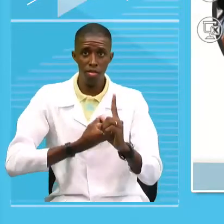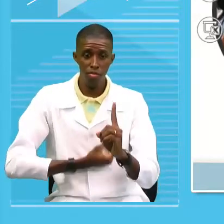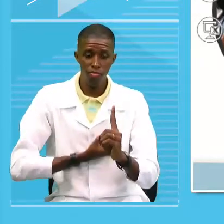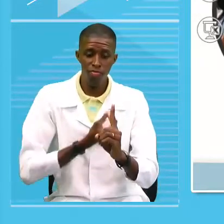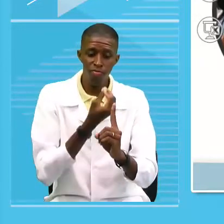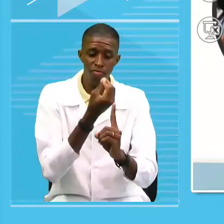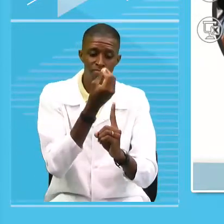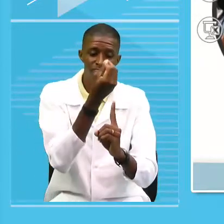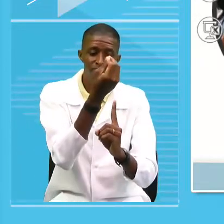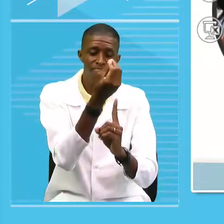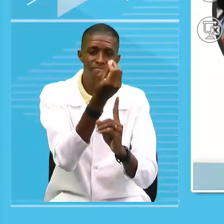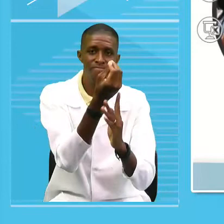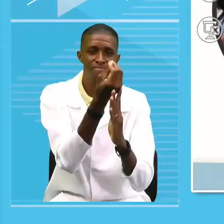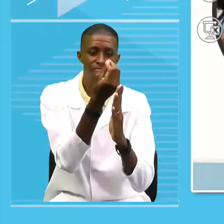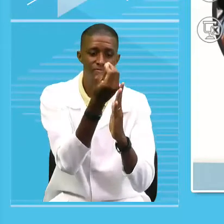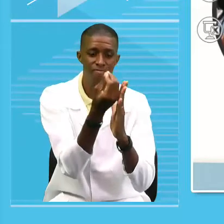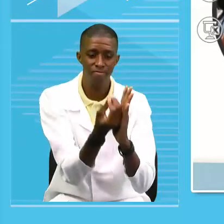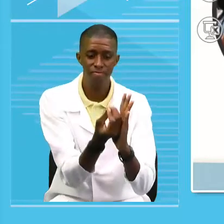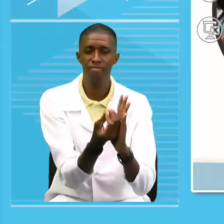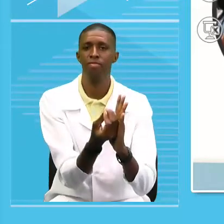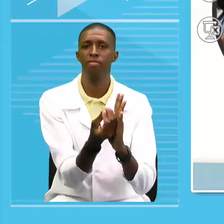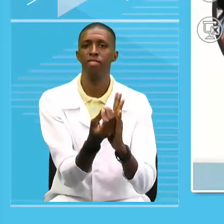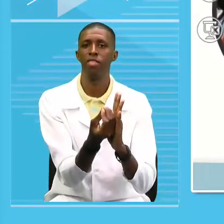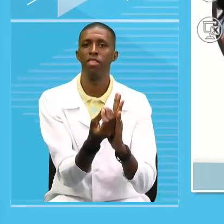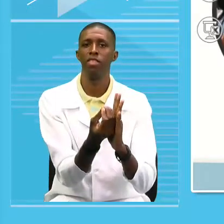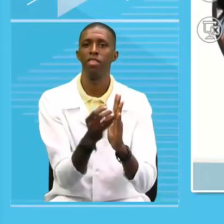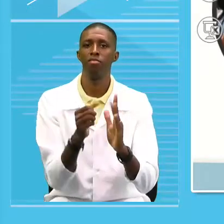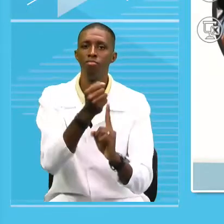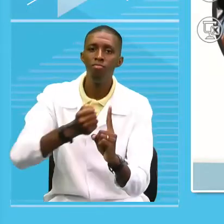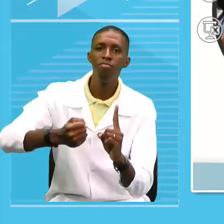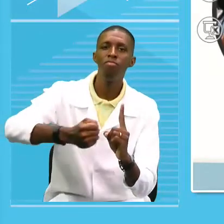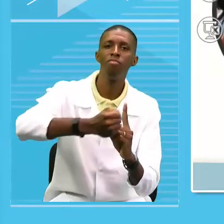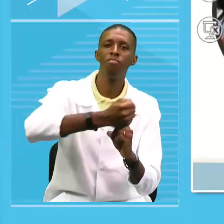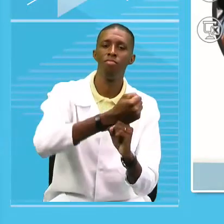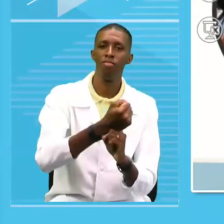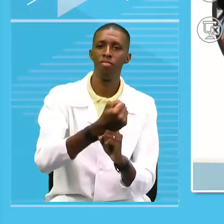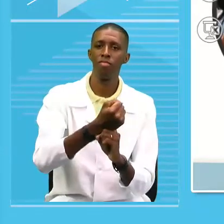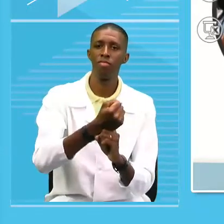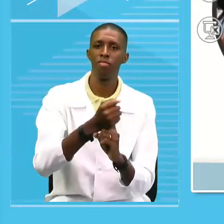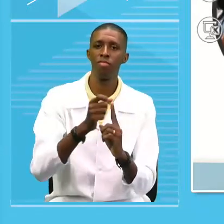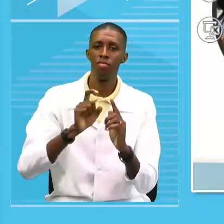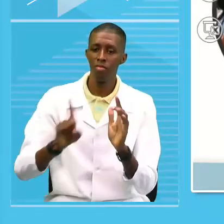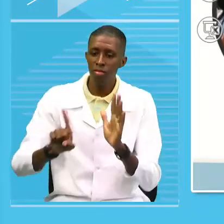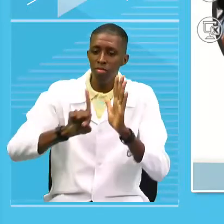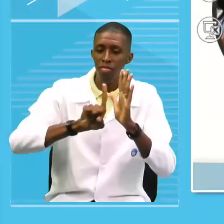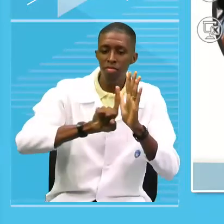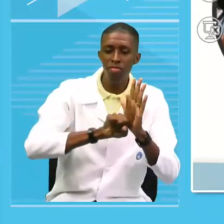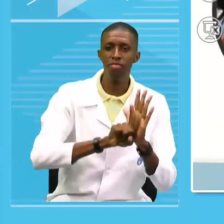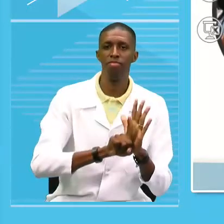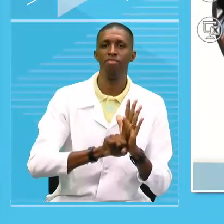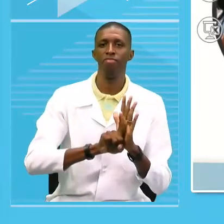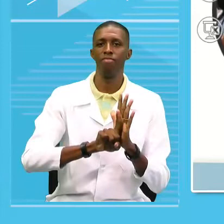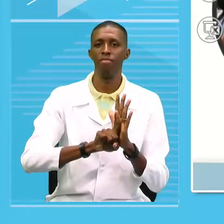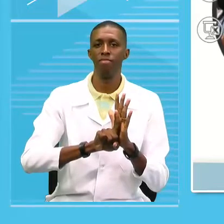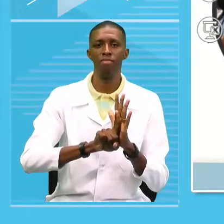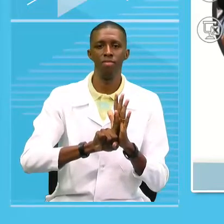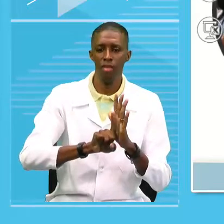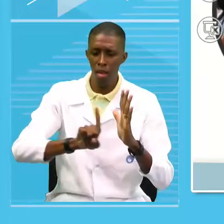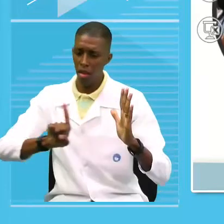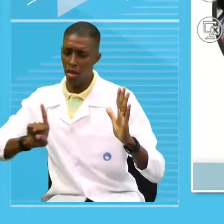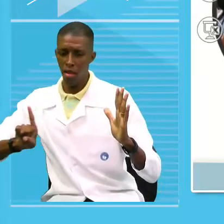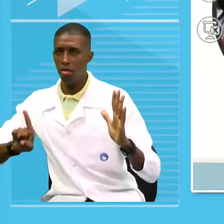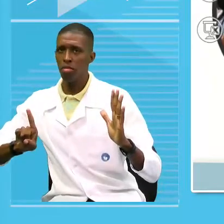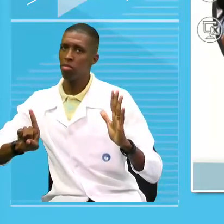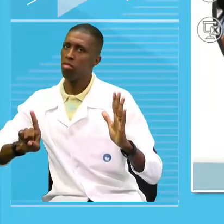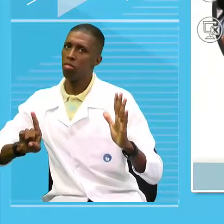aula eu sou a professora sou eu que mando e eu não escuto ninguém não é assim que funciona certo nós estamos aqui